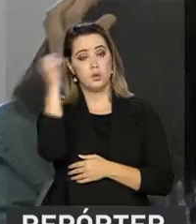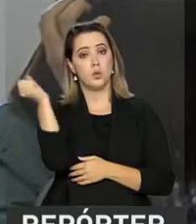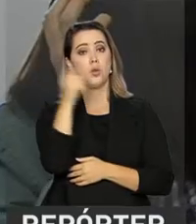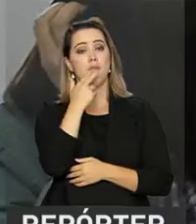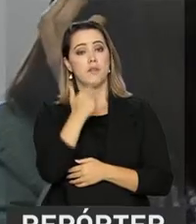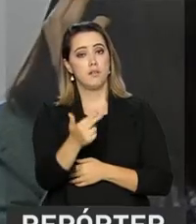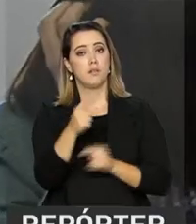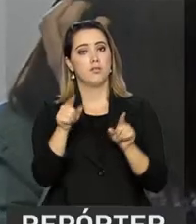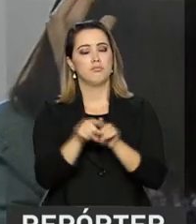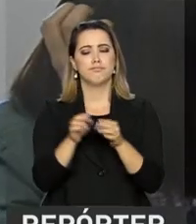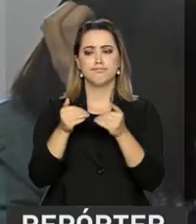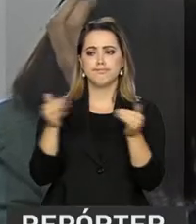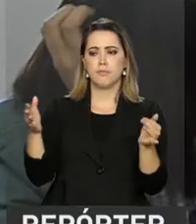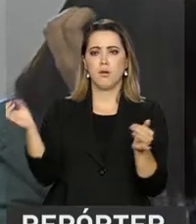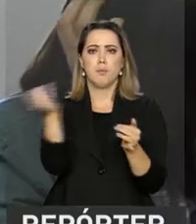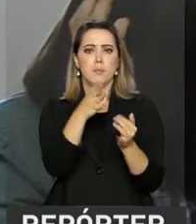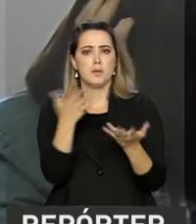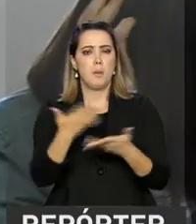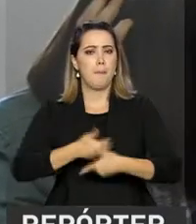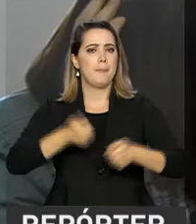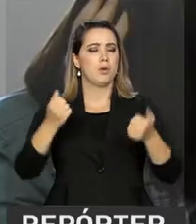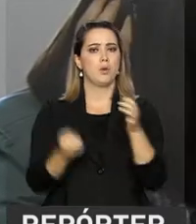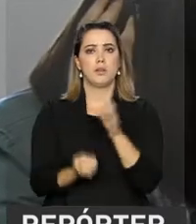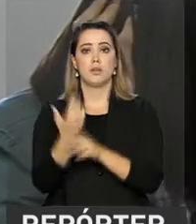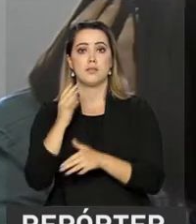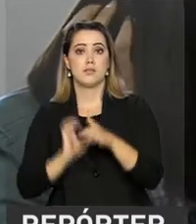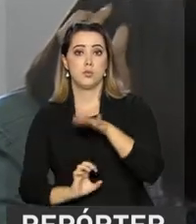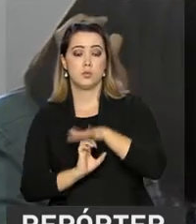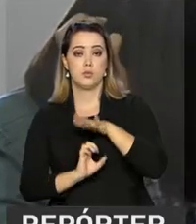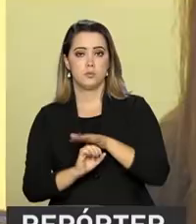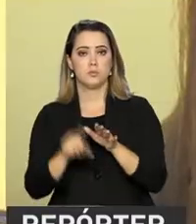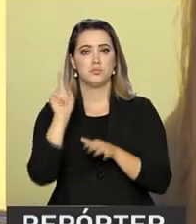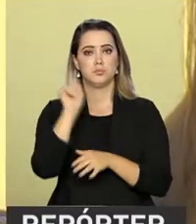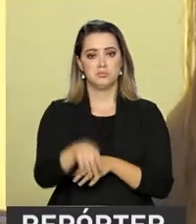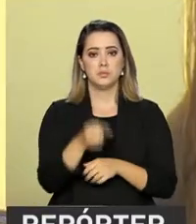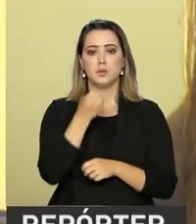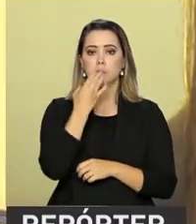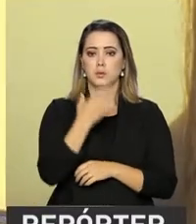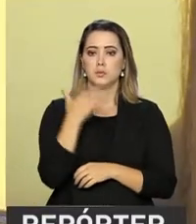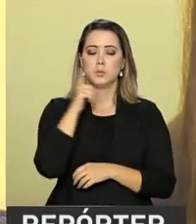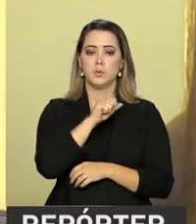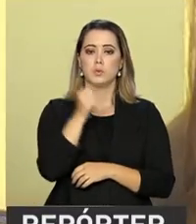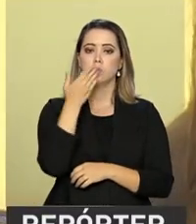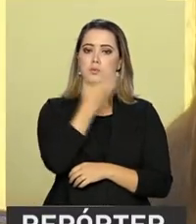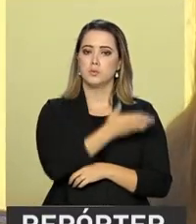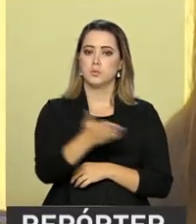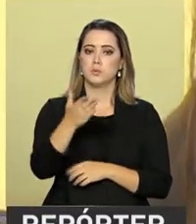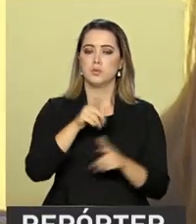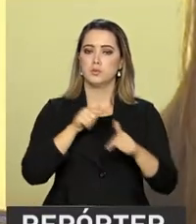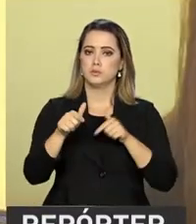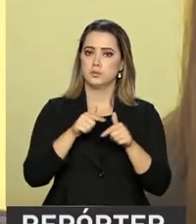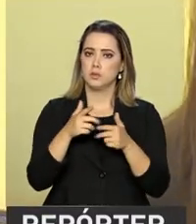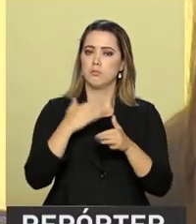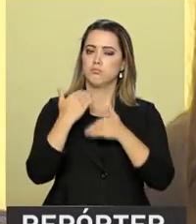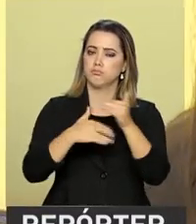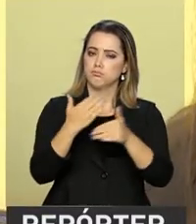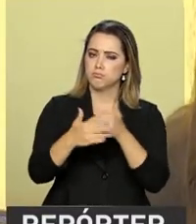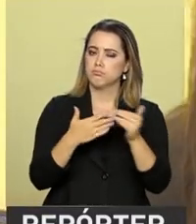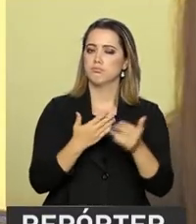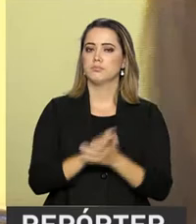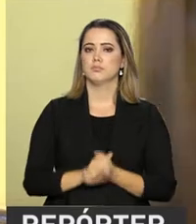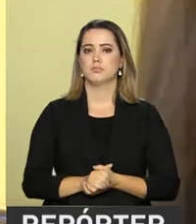e abrir os horizontes para o empreendedorismo foram alguns bônus conquistados por flávia na jornada pelo crescimento